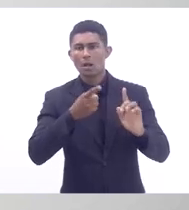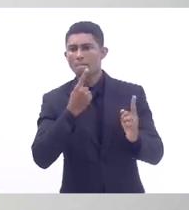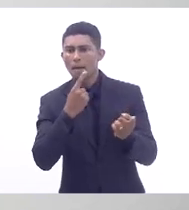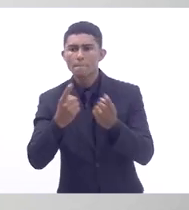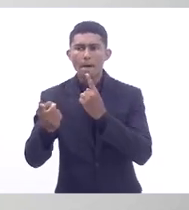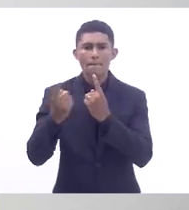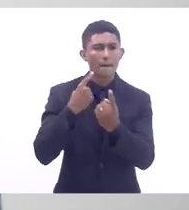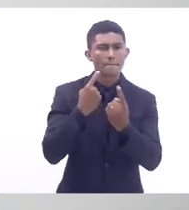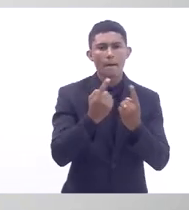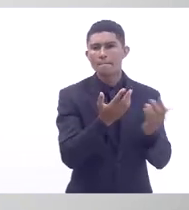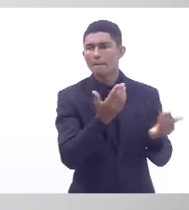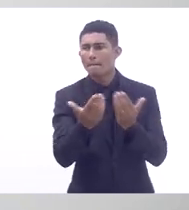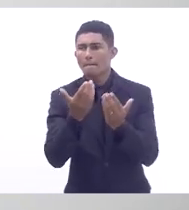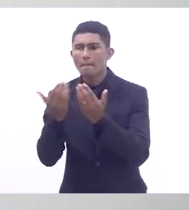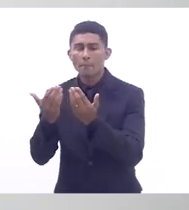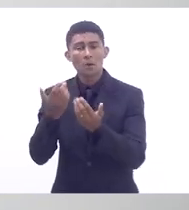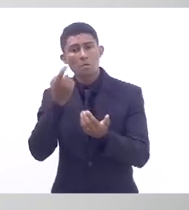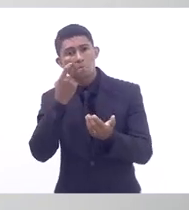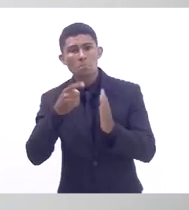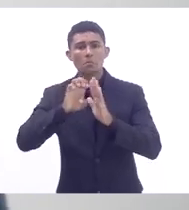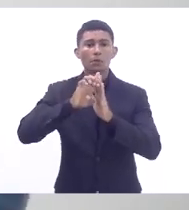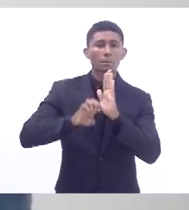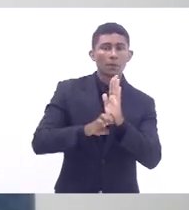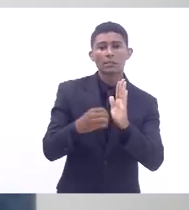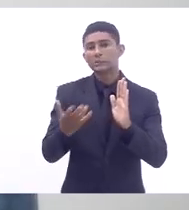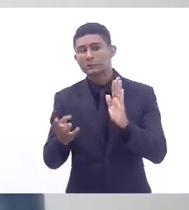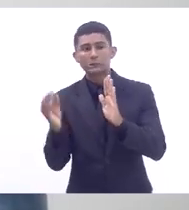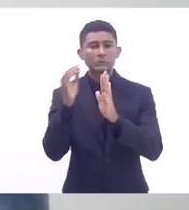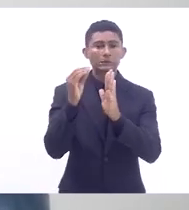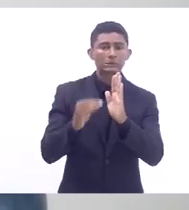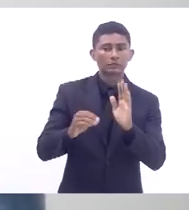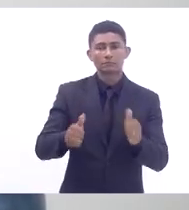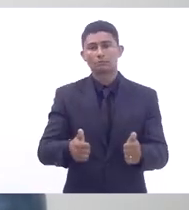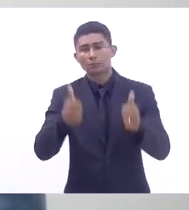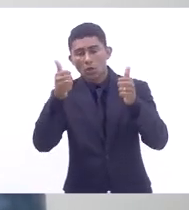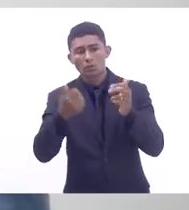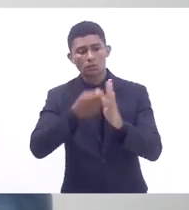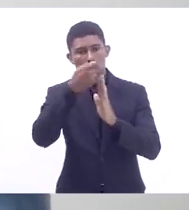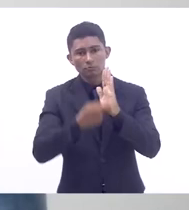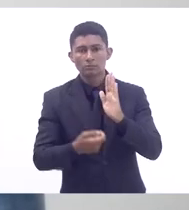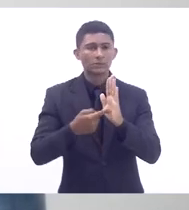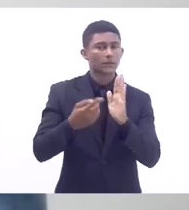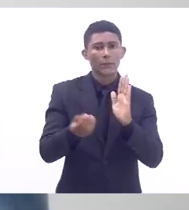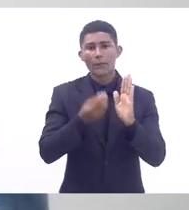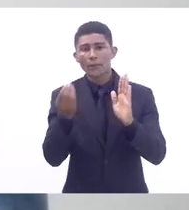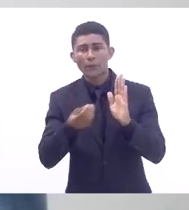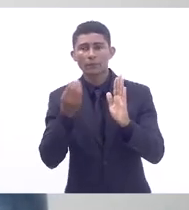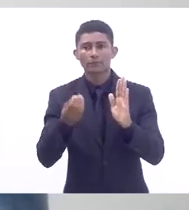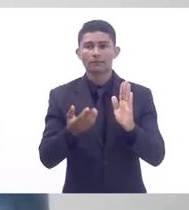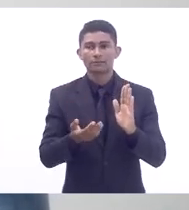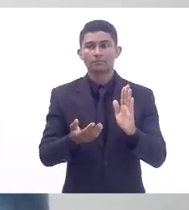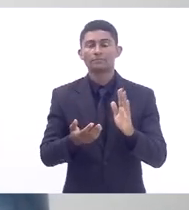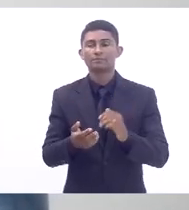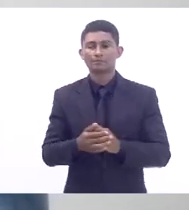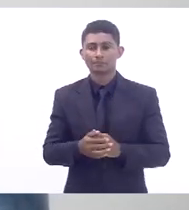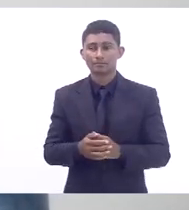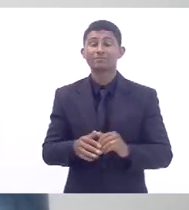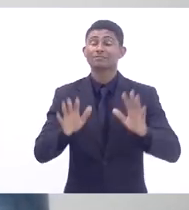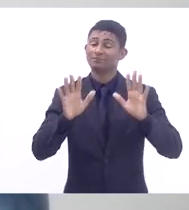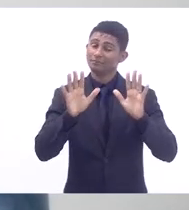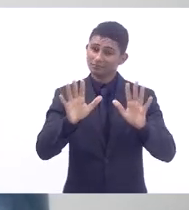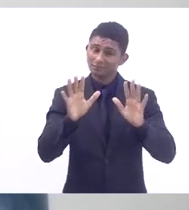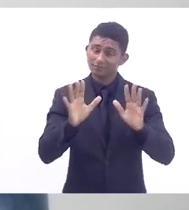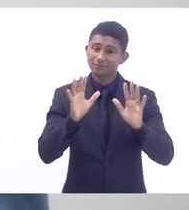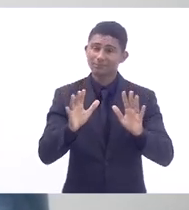para poder colocar algumas emenda que é melhorar a escrita propomos aqui para o deputado Flávio serafini mas